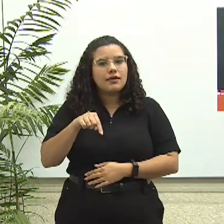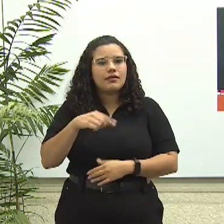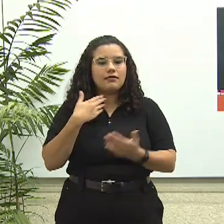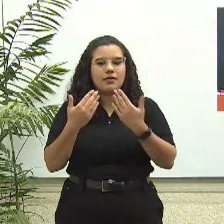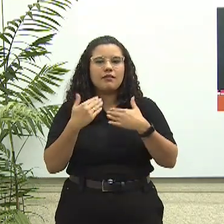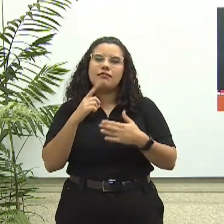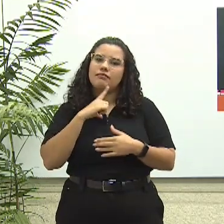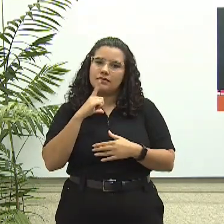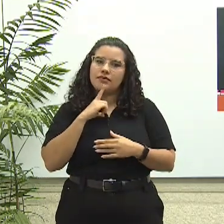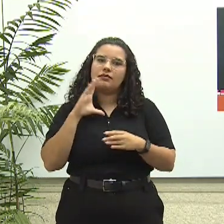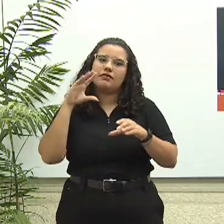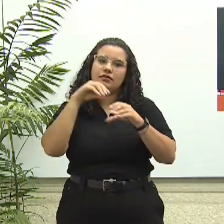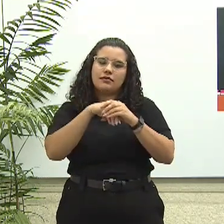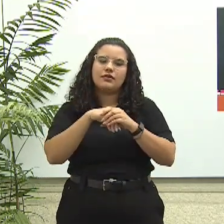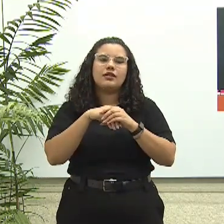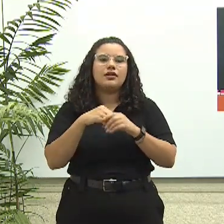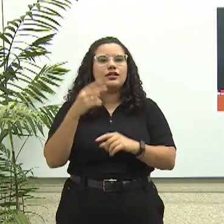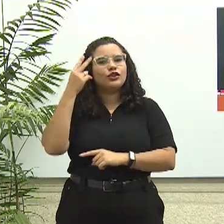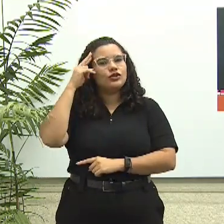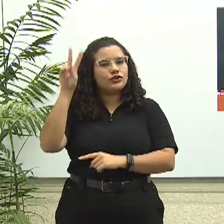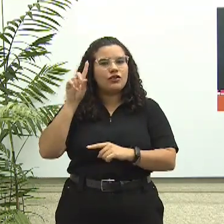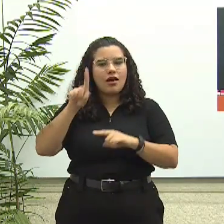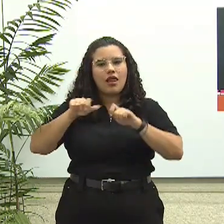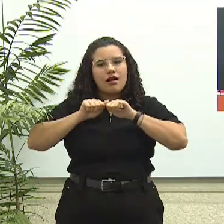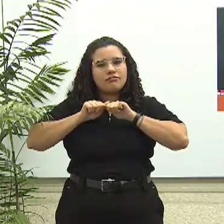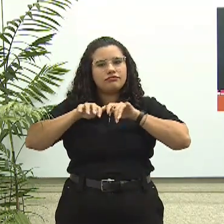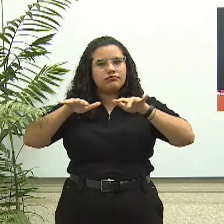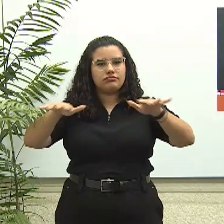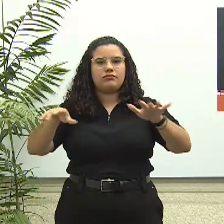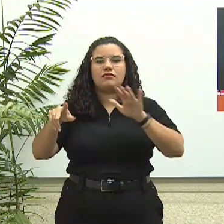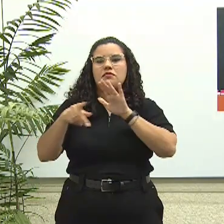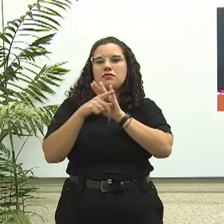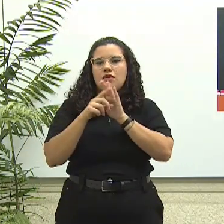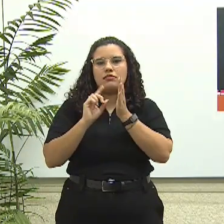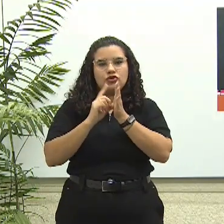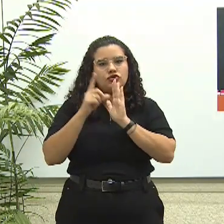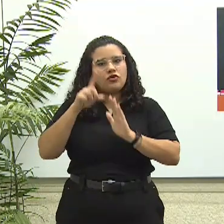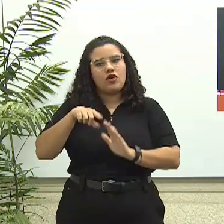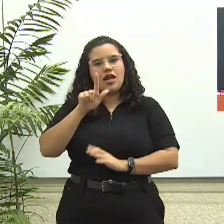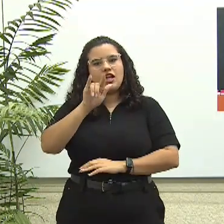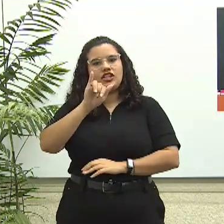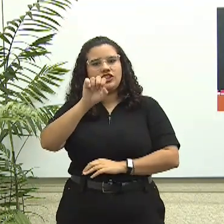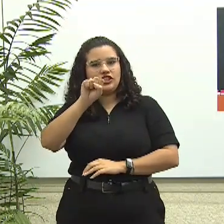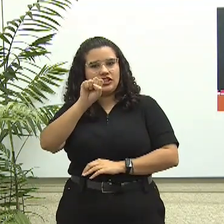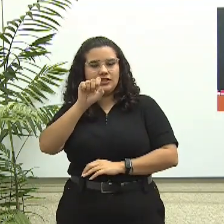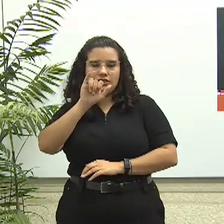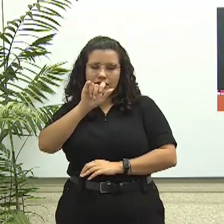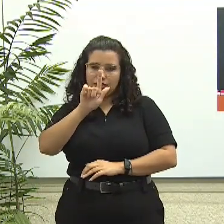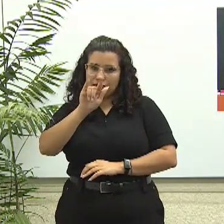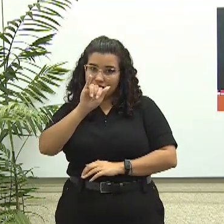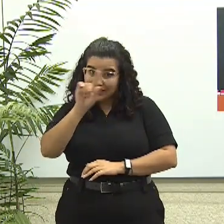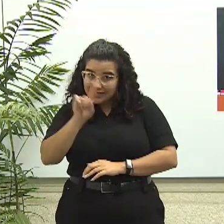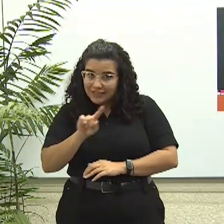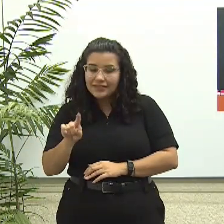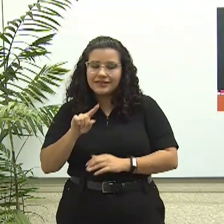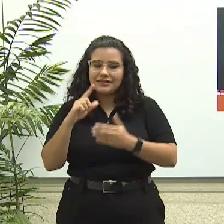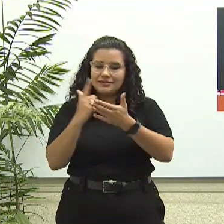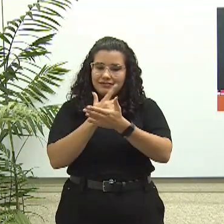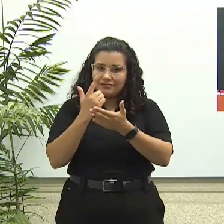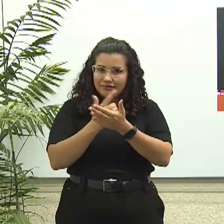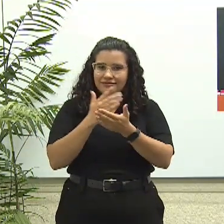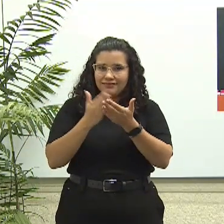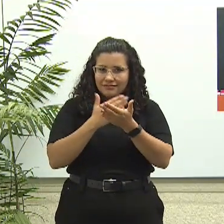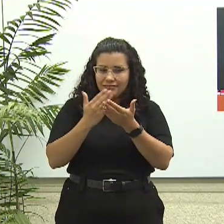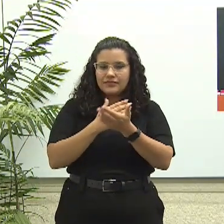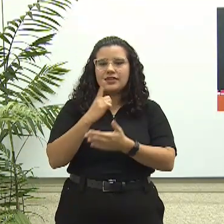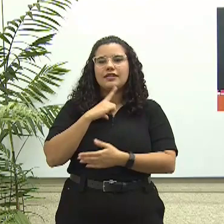parte do dossier colonialismo digital da revista giz e que temos aqui também dentro do das redes do Sindicato